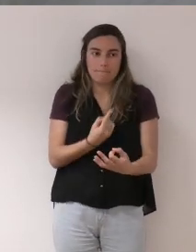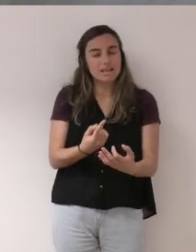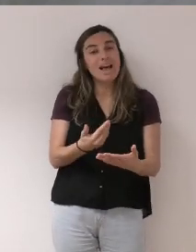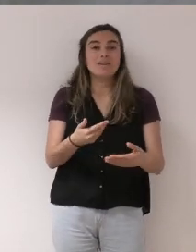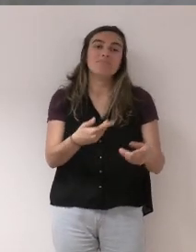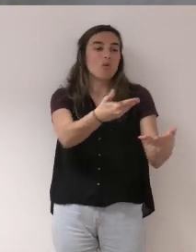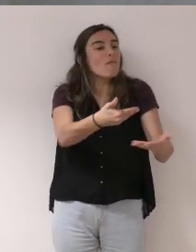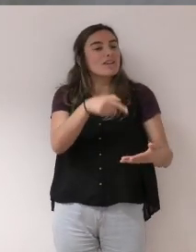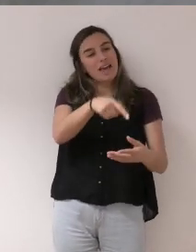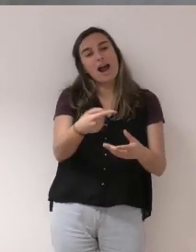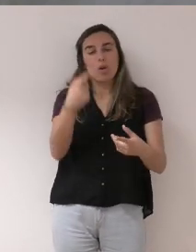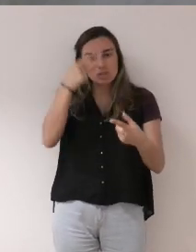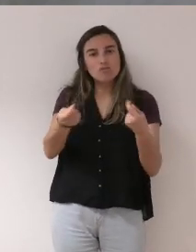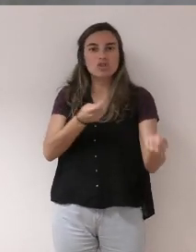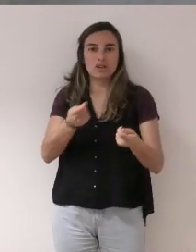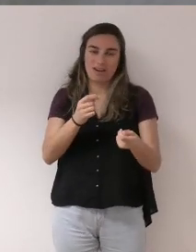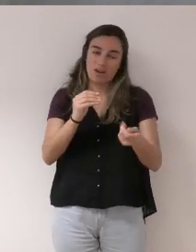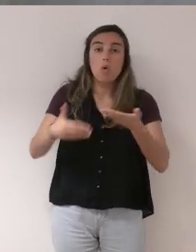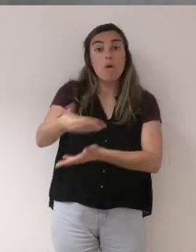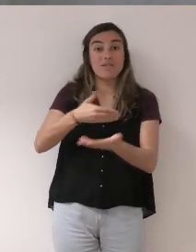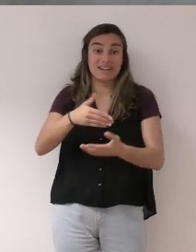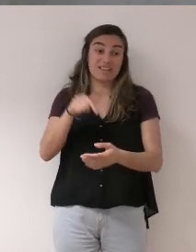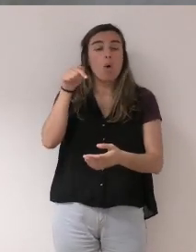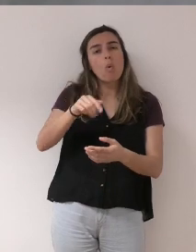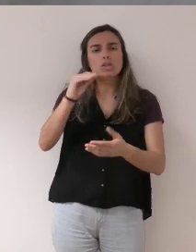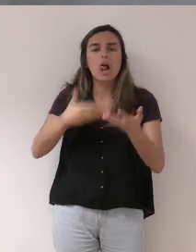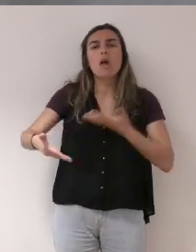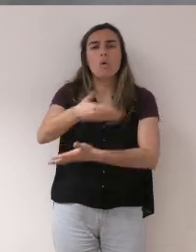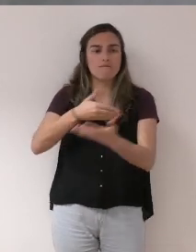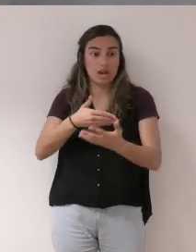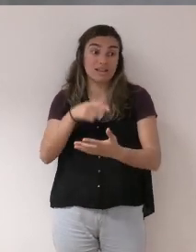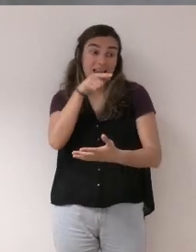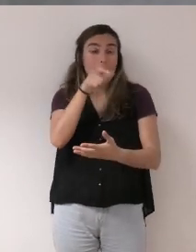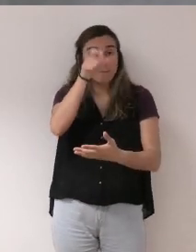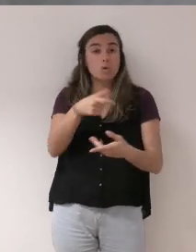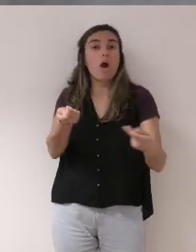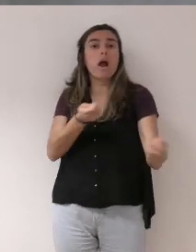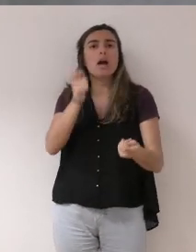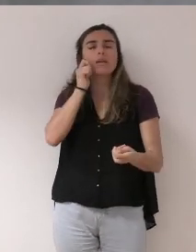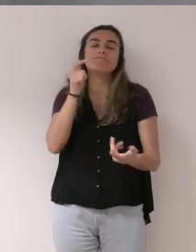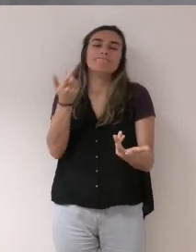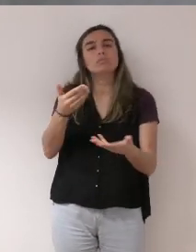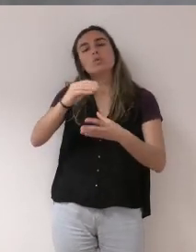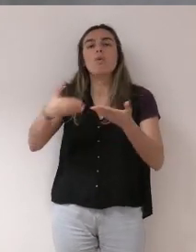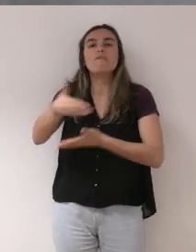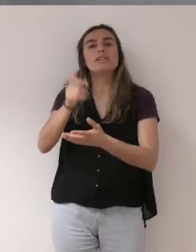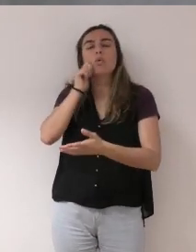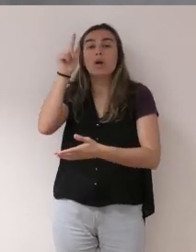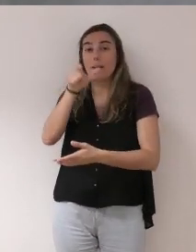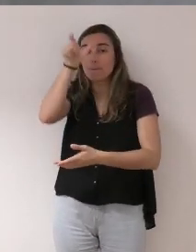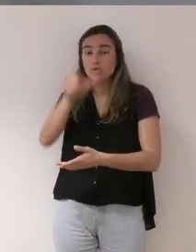para vir mediar uma das conversas. E a conversa que hoje ele está aqui para mediar é a conversa com